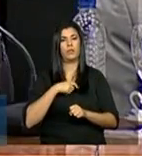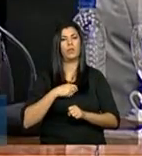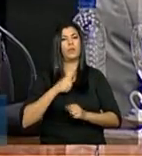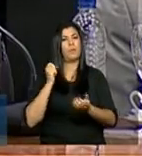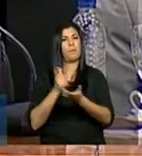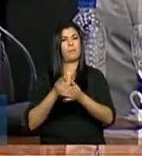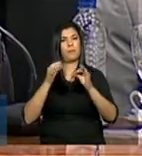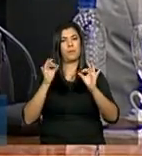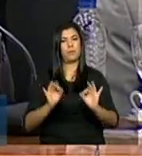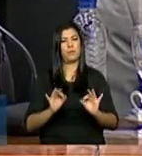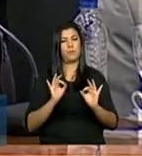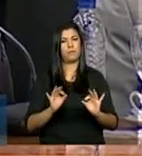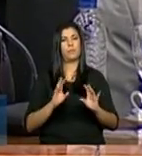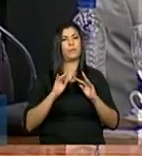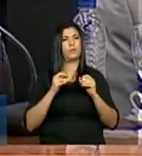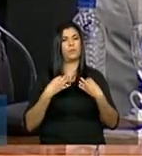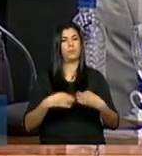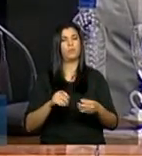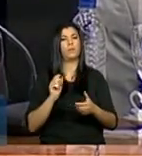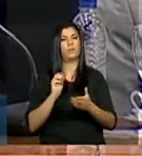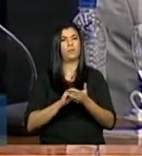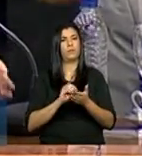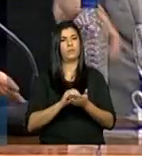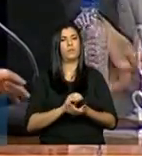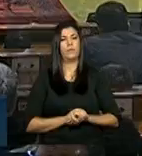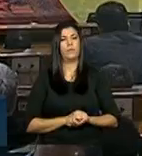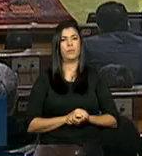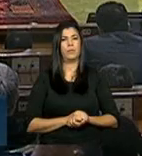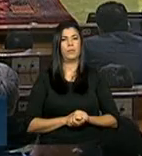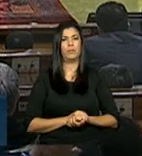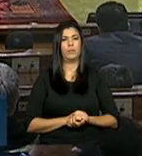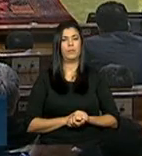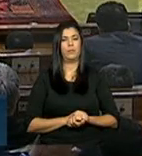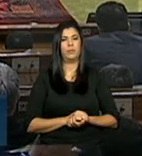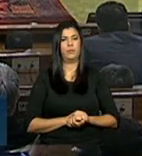essa situação em relação aos pagamentos pendentes.